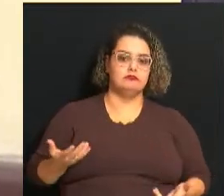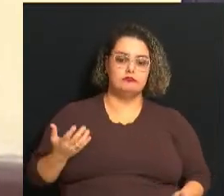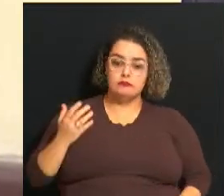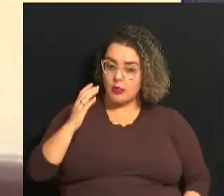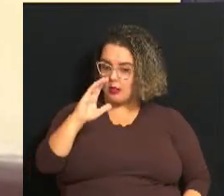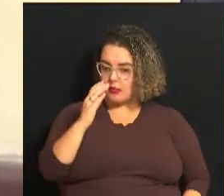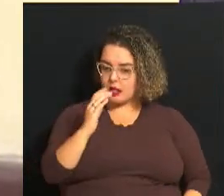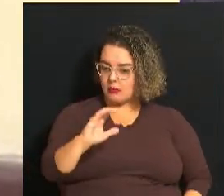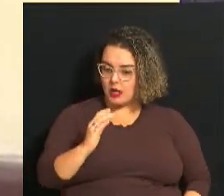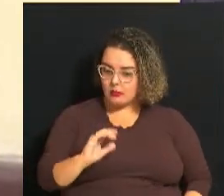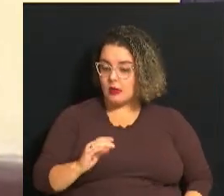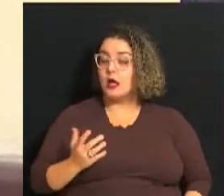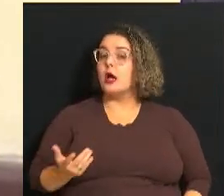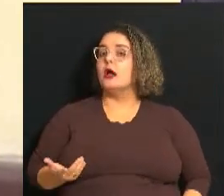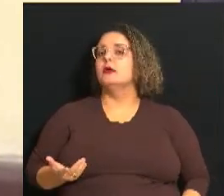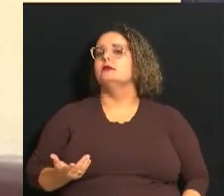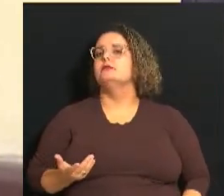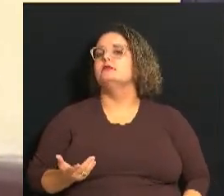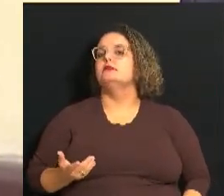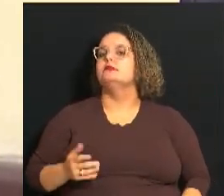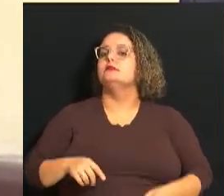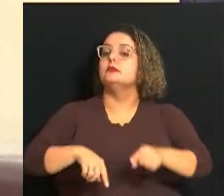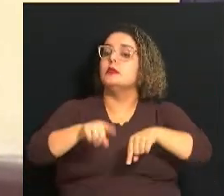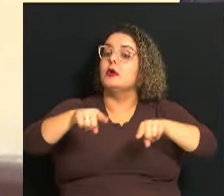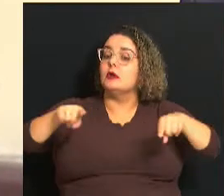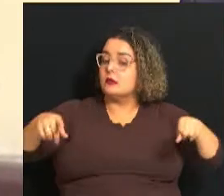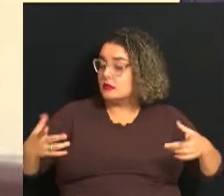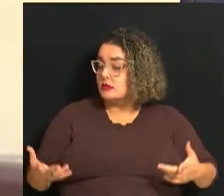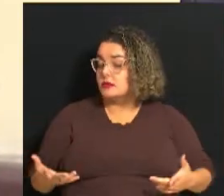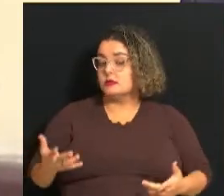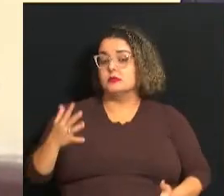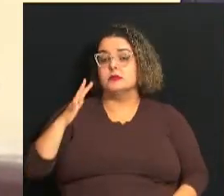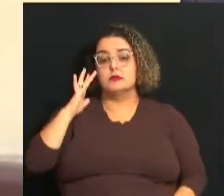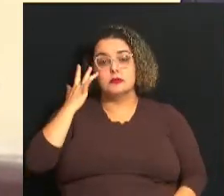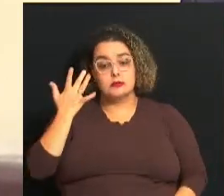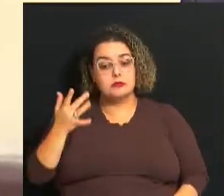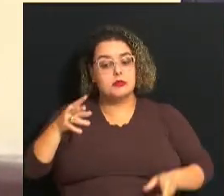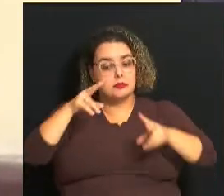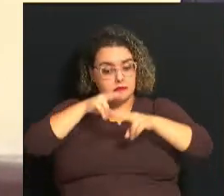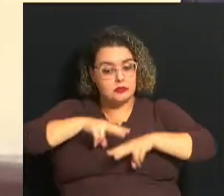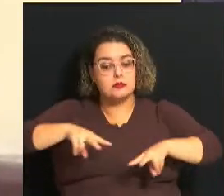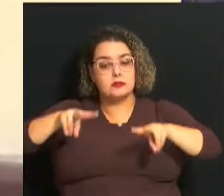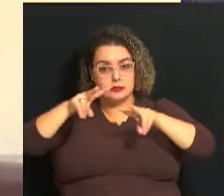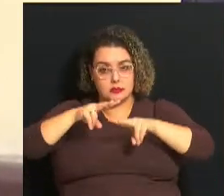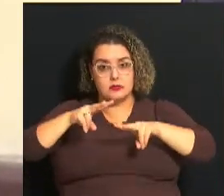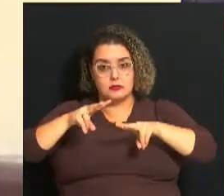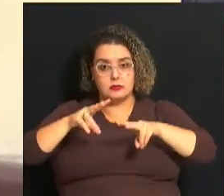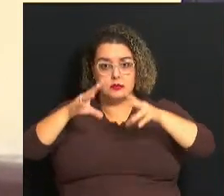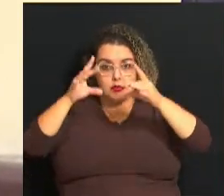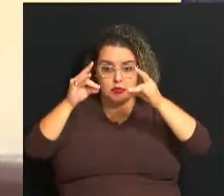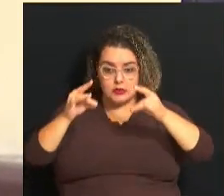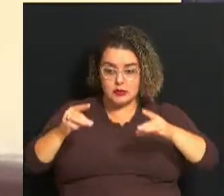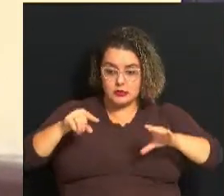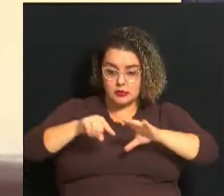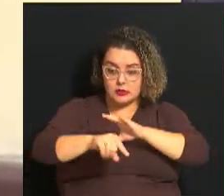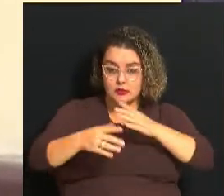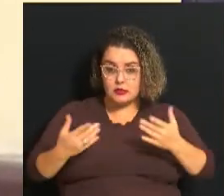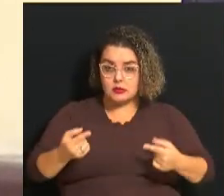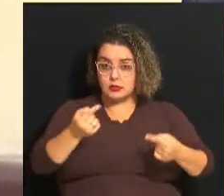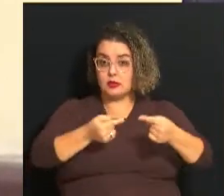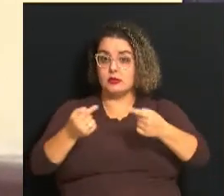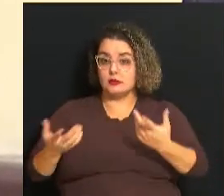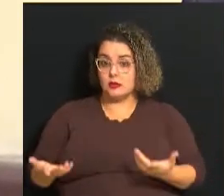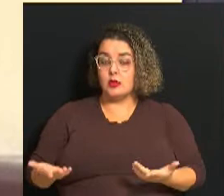algum pouco de diversidade de aspectos para a gente fomentar o debate então é